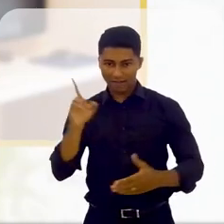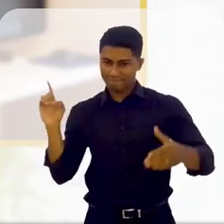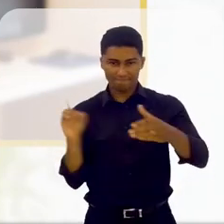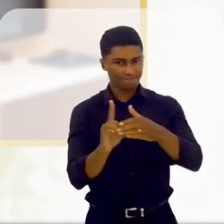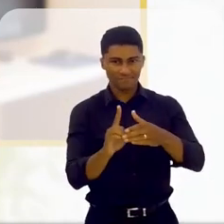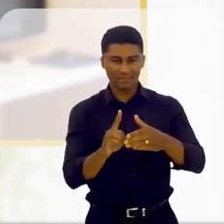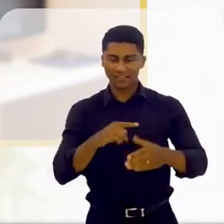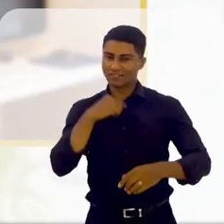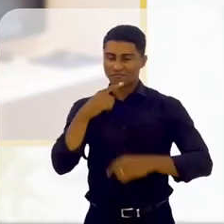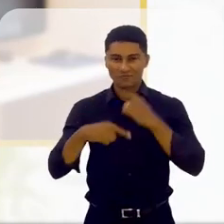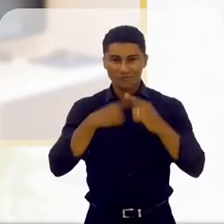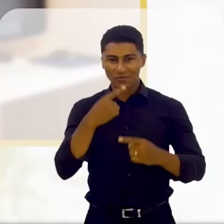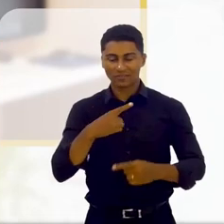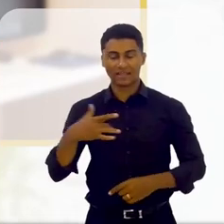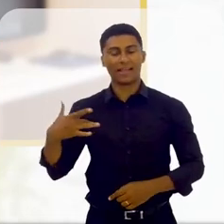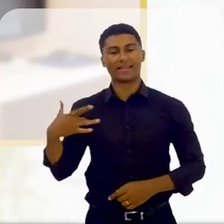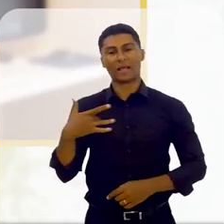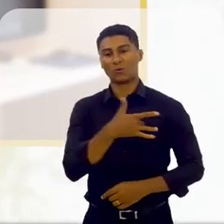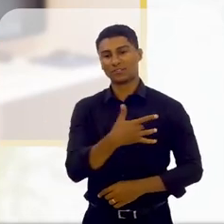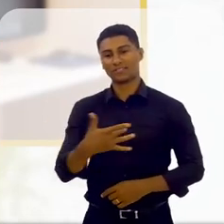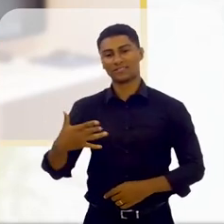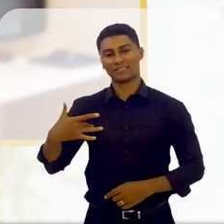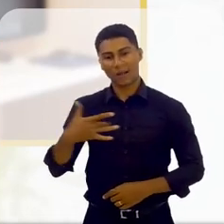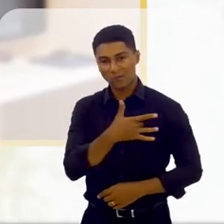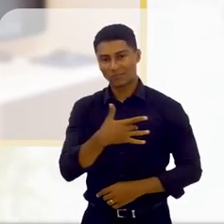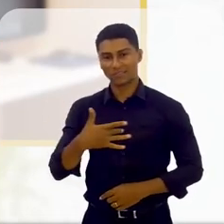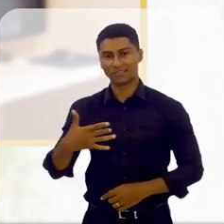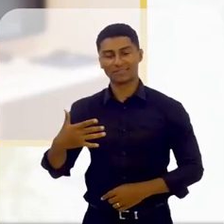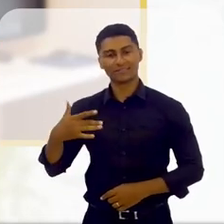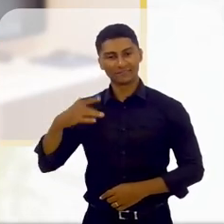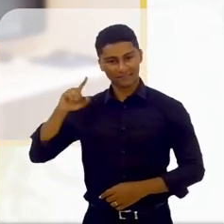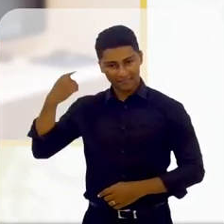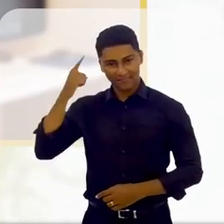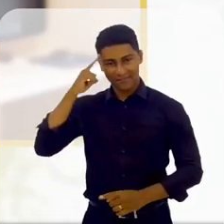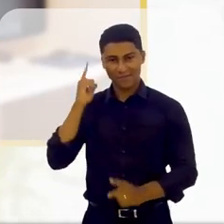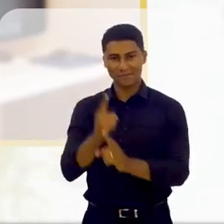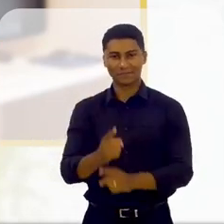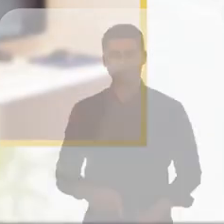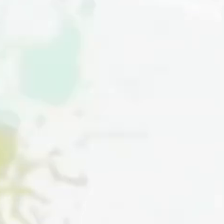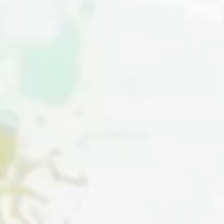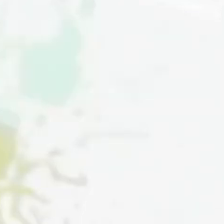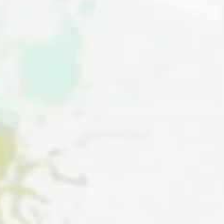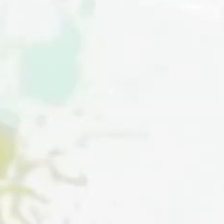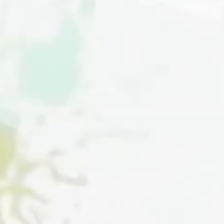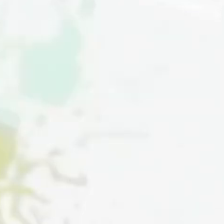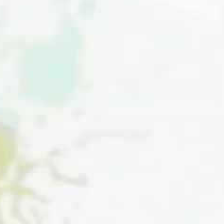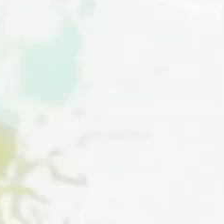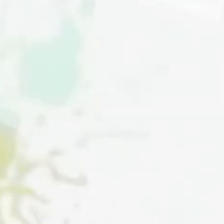envolver, não cola. Saúde, saúde e até lá!